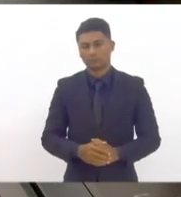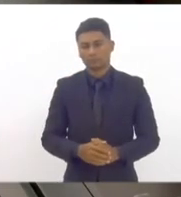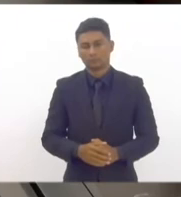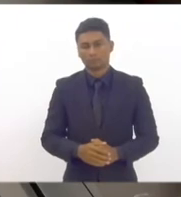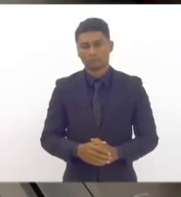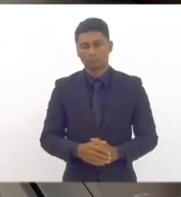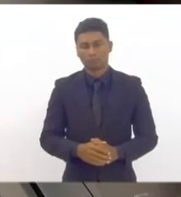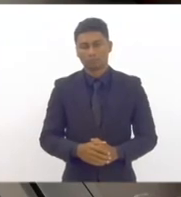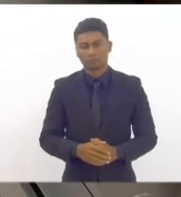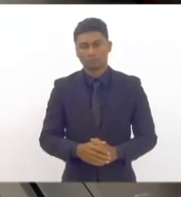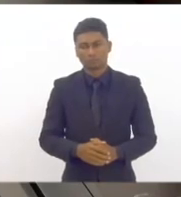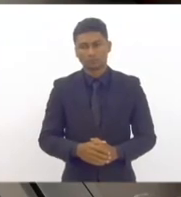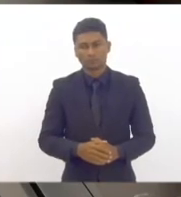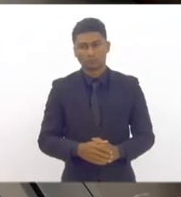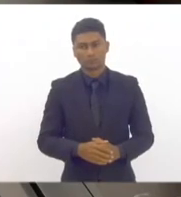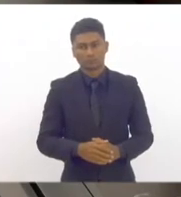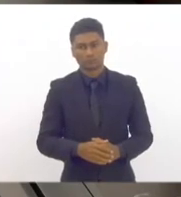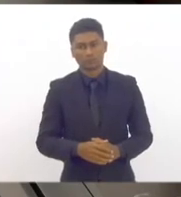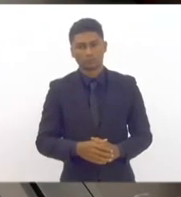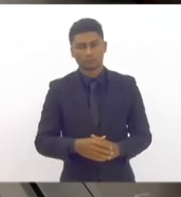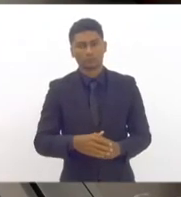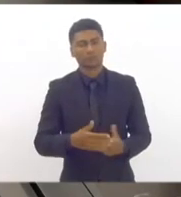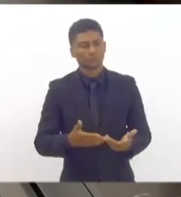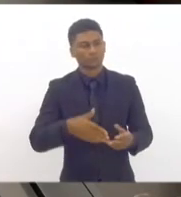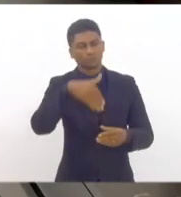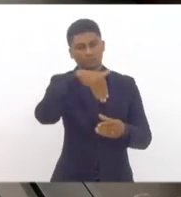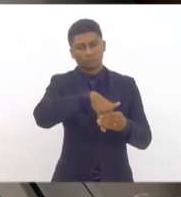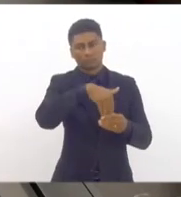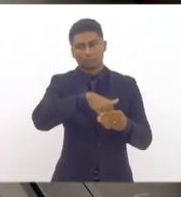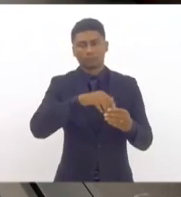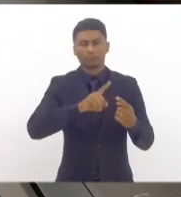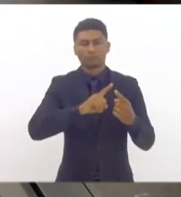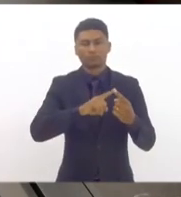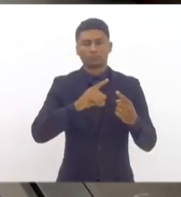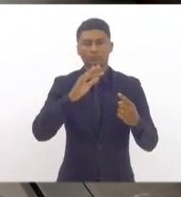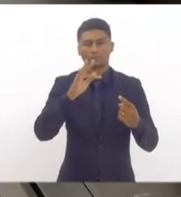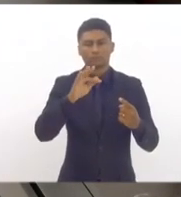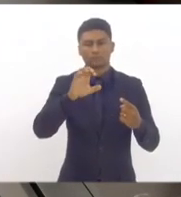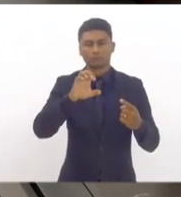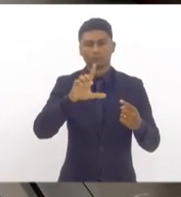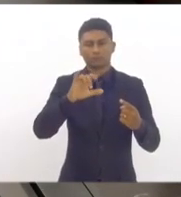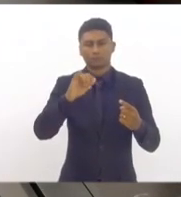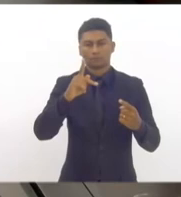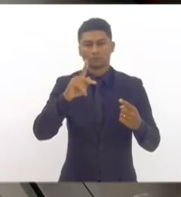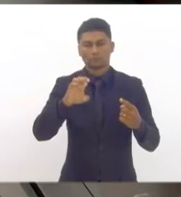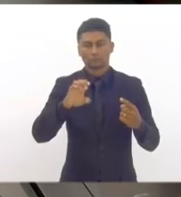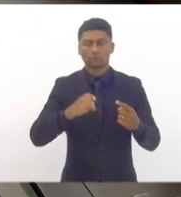OAB, Comissão de Direitos Humanos da OAB, segundo o voto anterior, vota no Felipe também.